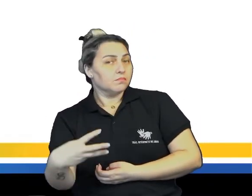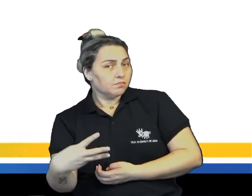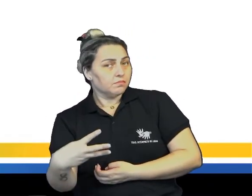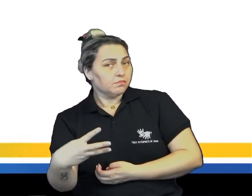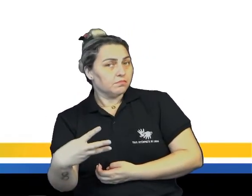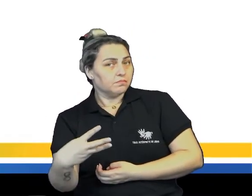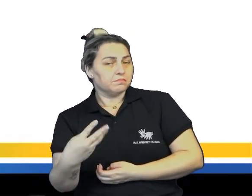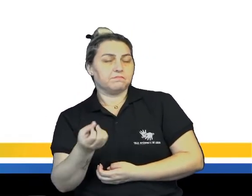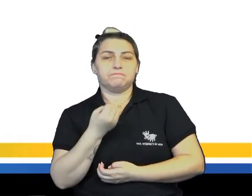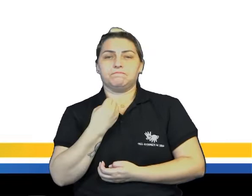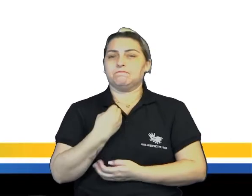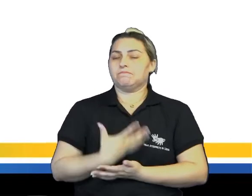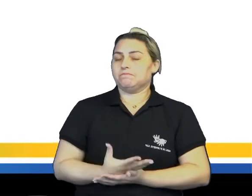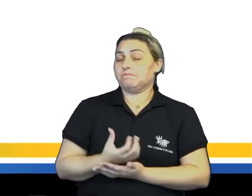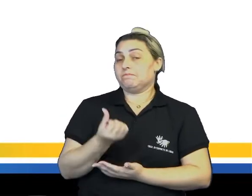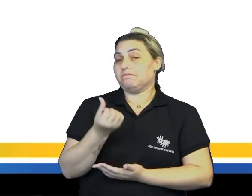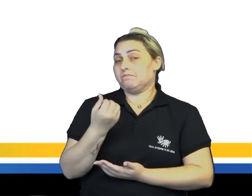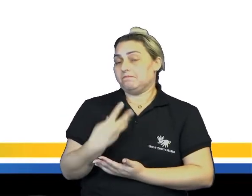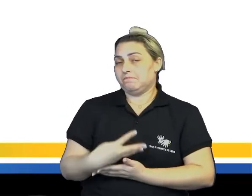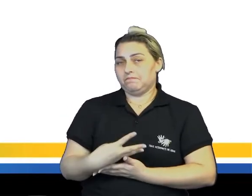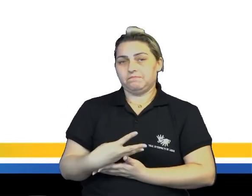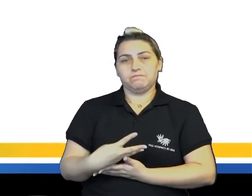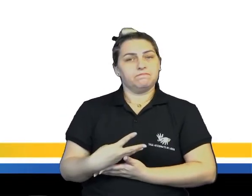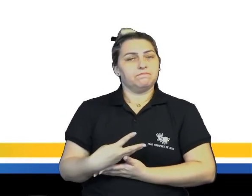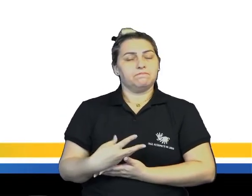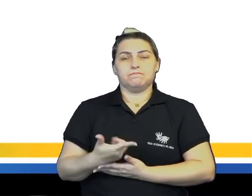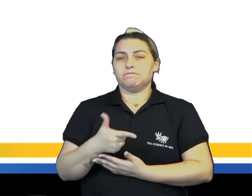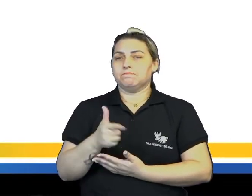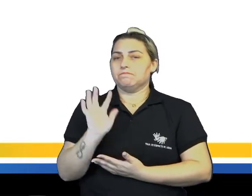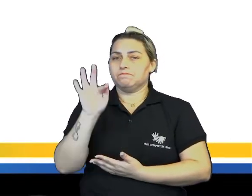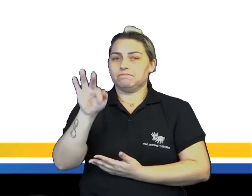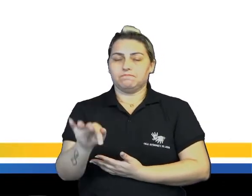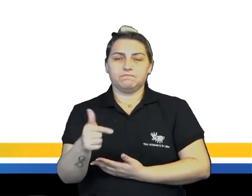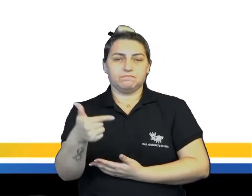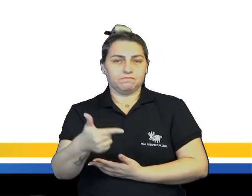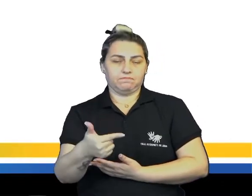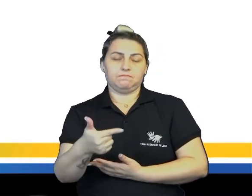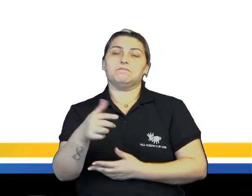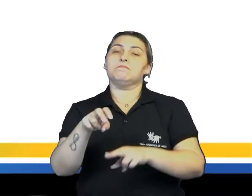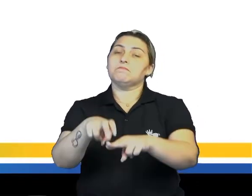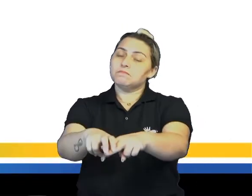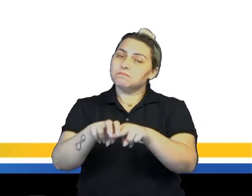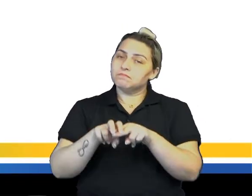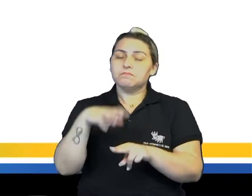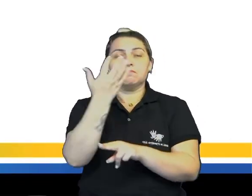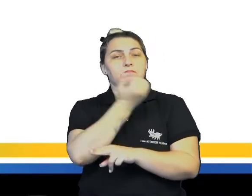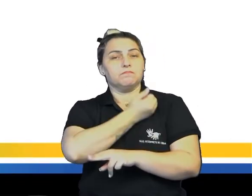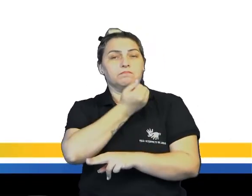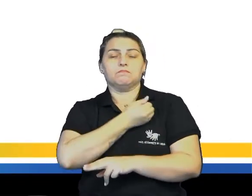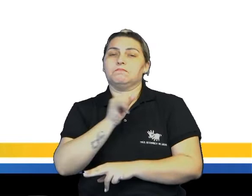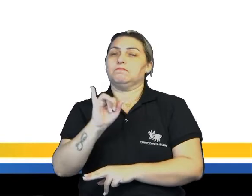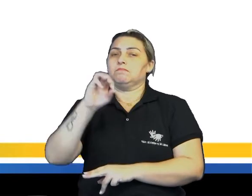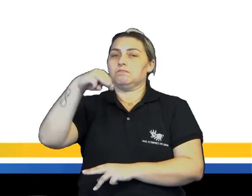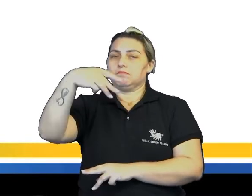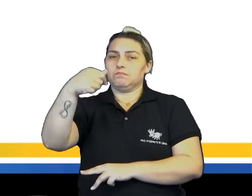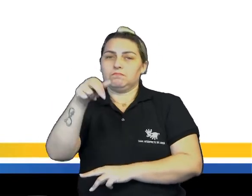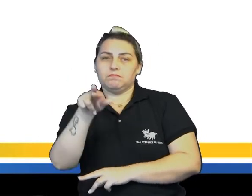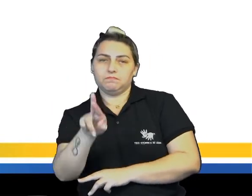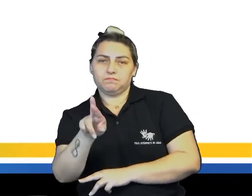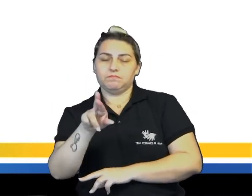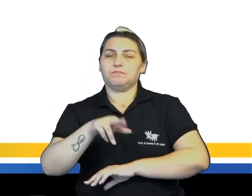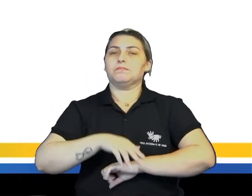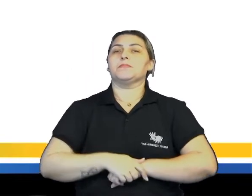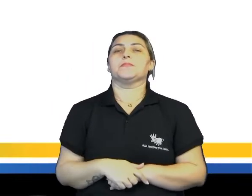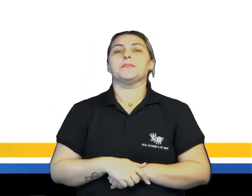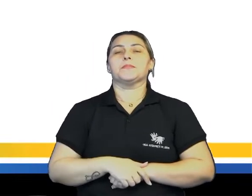63? Bom, professor, o 63, ele não termina em 2 ou 0. Então, ele é ímpar.